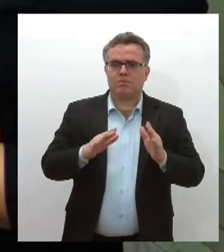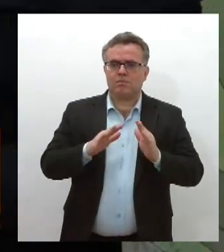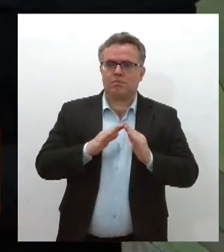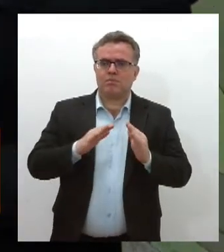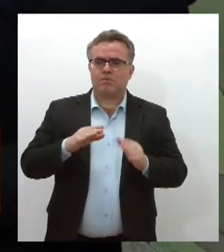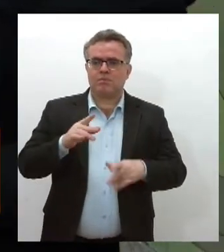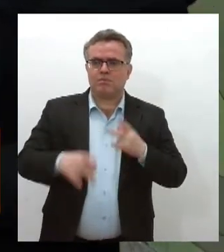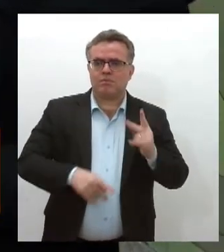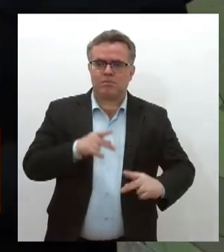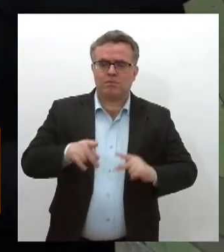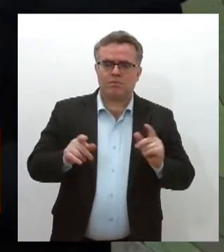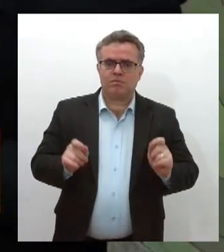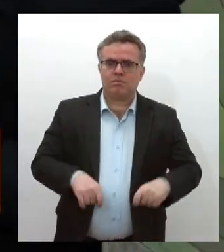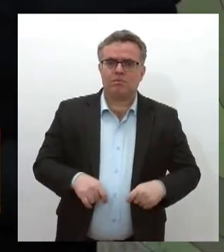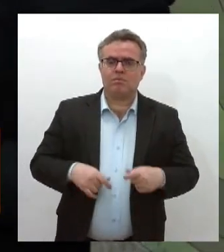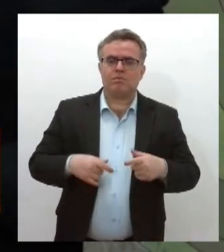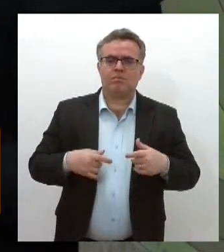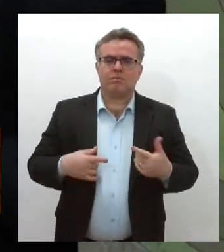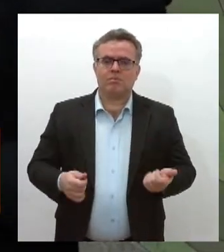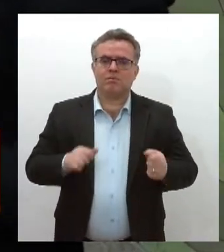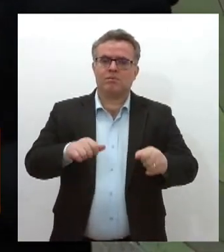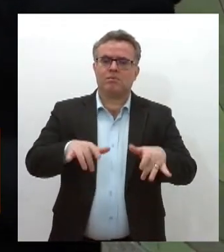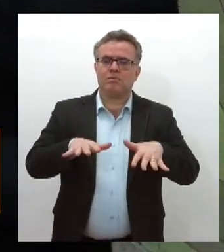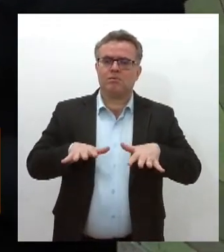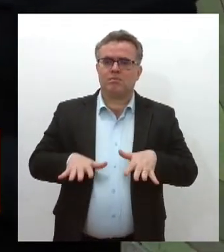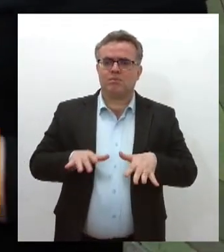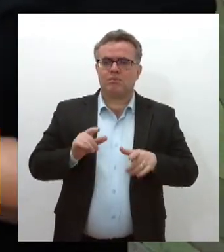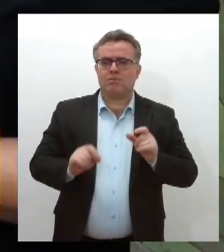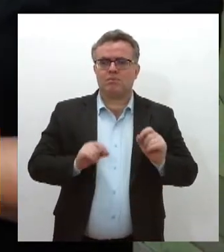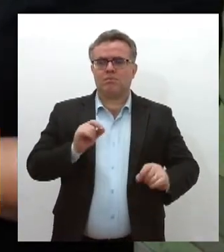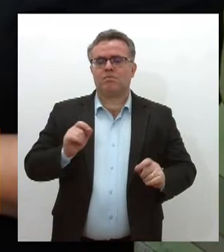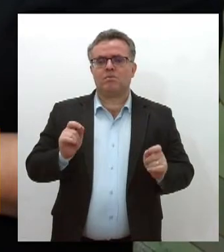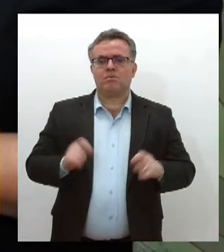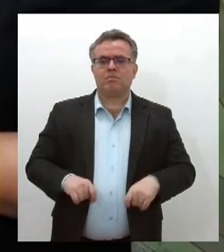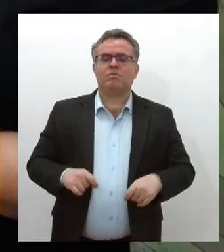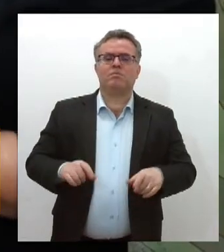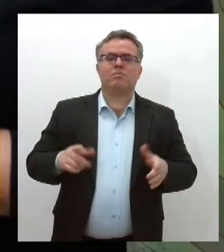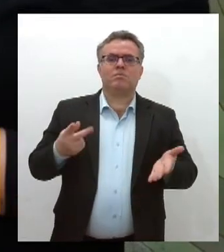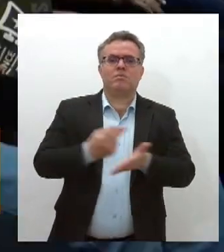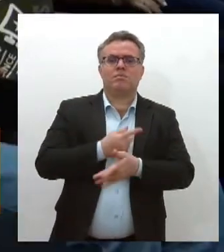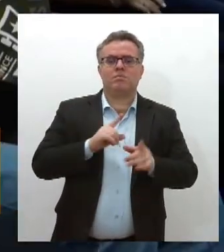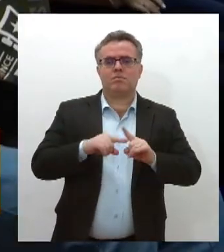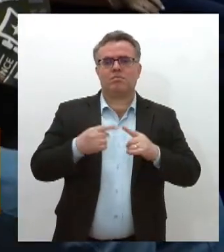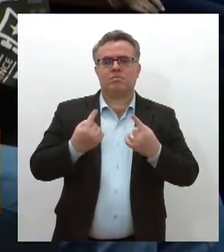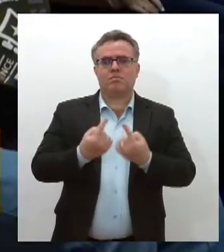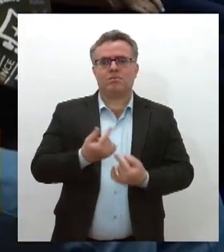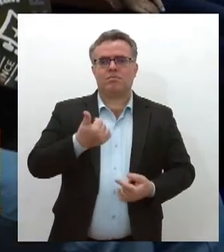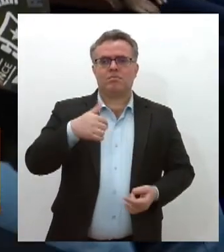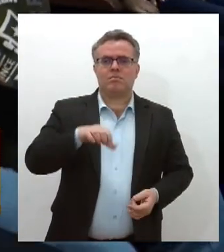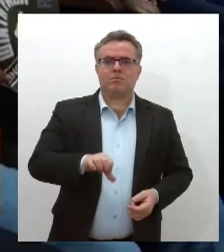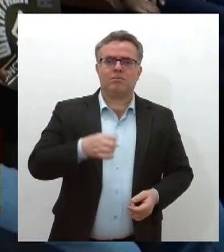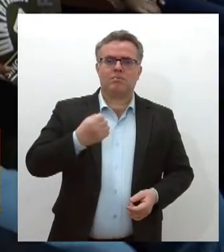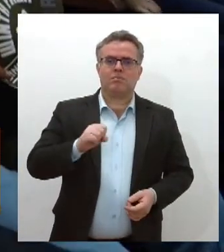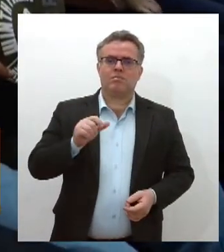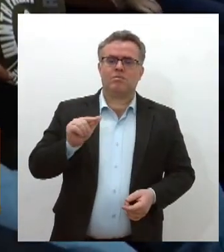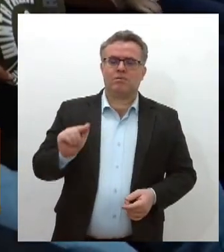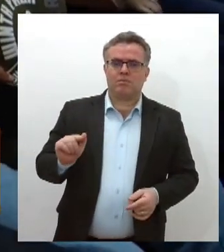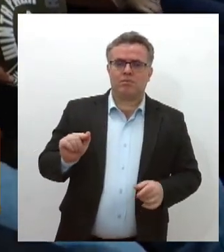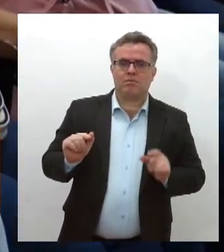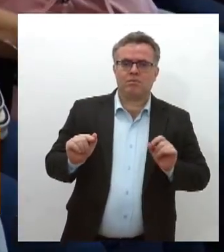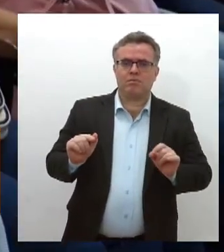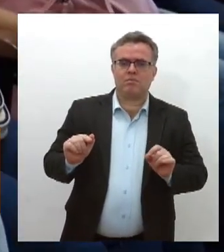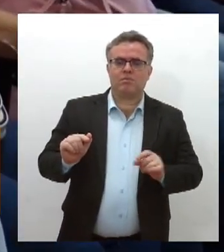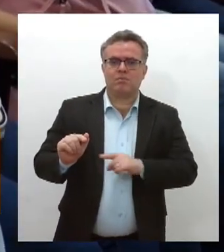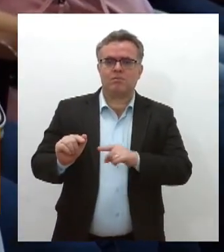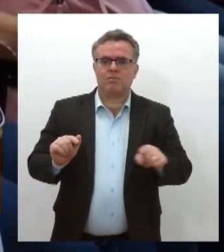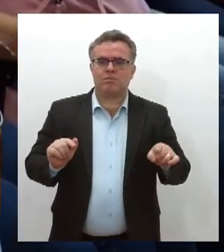Oliveira. No auditório da ELESE, onde aconteciam as sessões até o ano de 1987, os estudantes ouviram